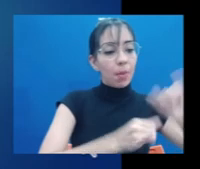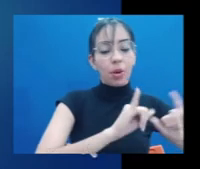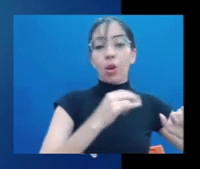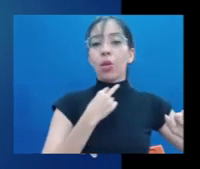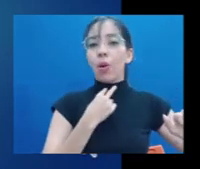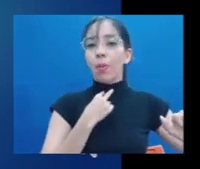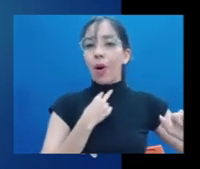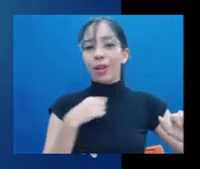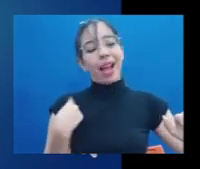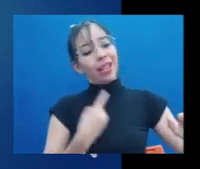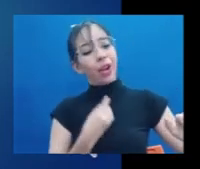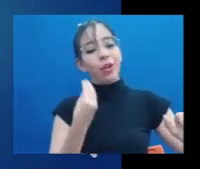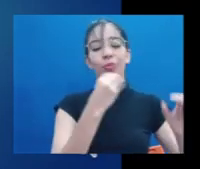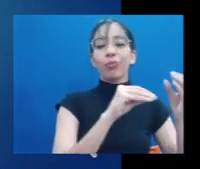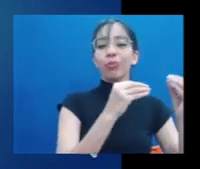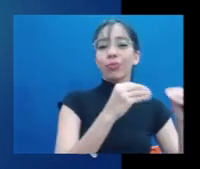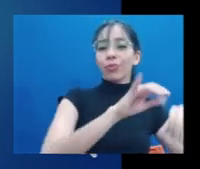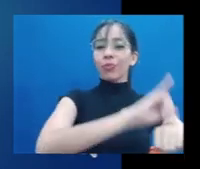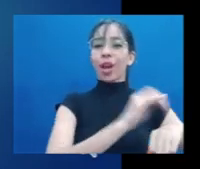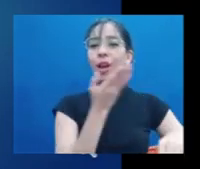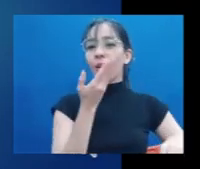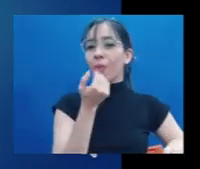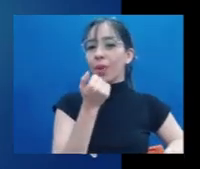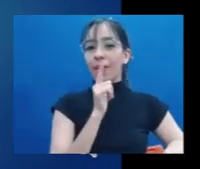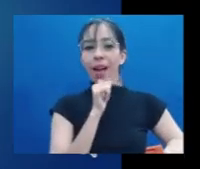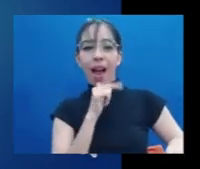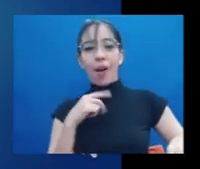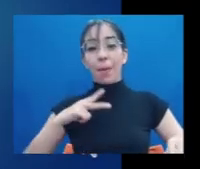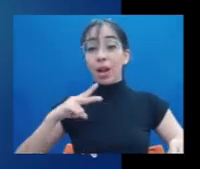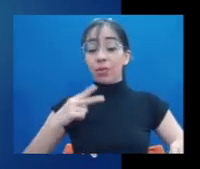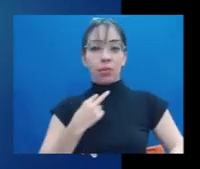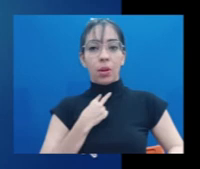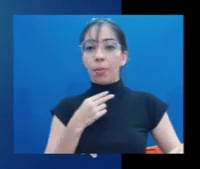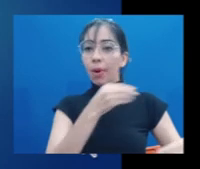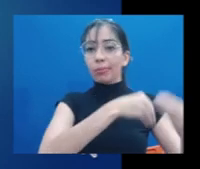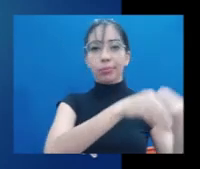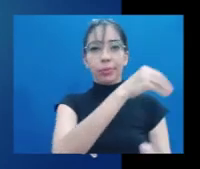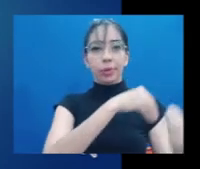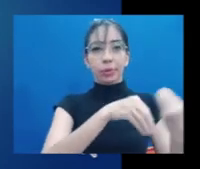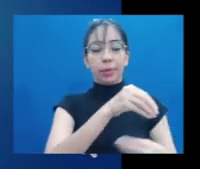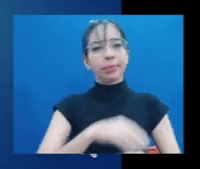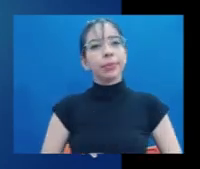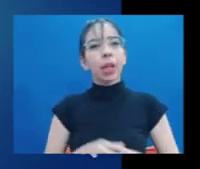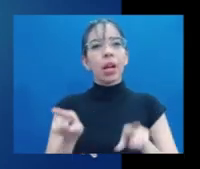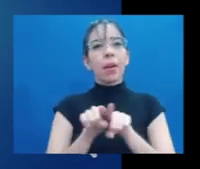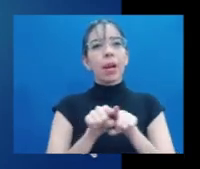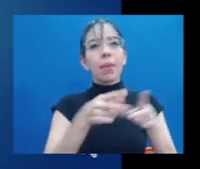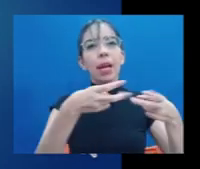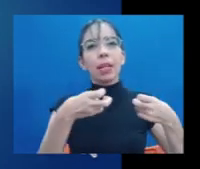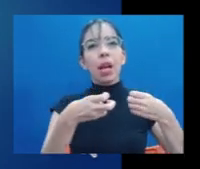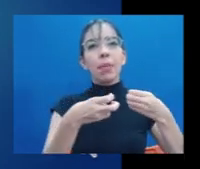Tem um derrame aí de qualquer produto químico sobre o alimento, sobre a garrafa, e a pessoa, quando vai consumir, quando vai